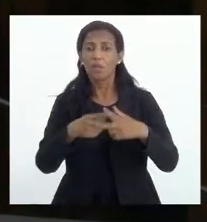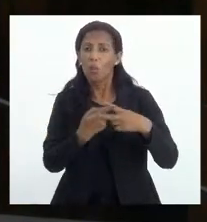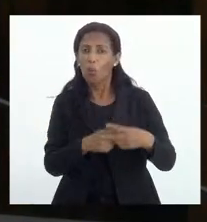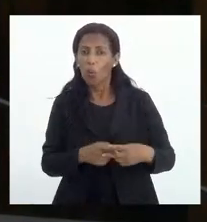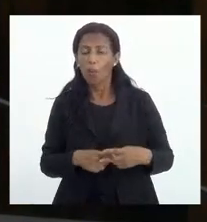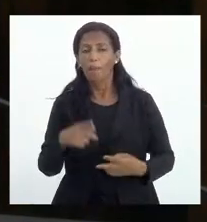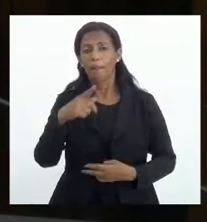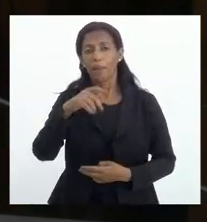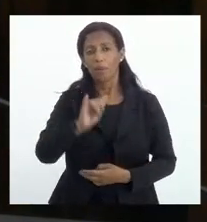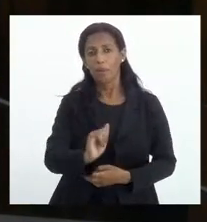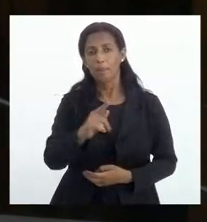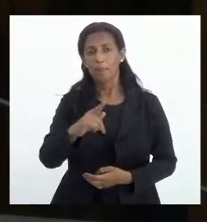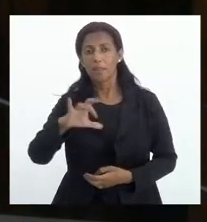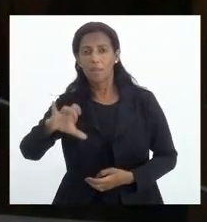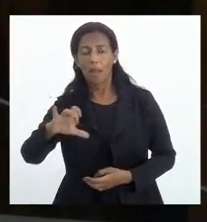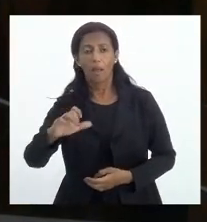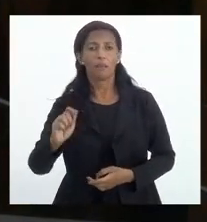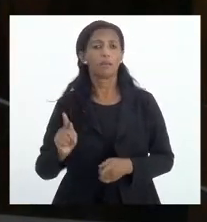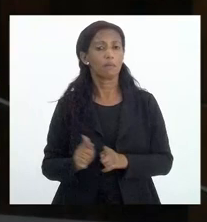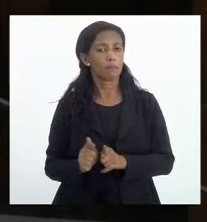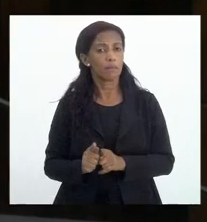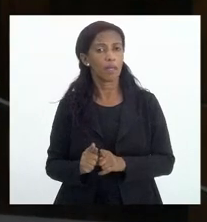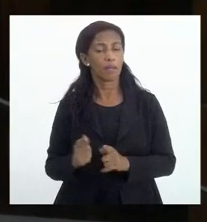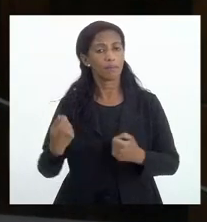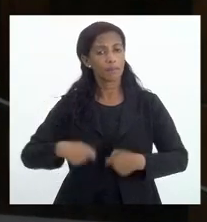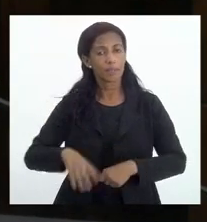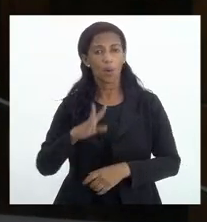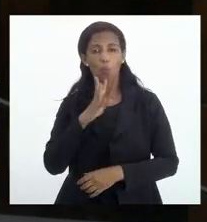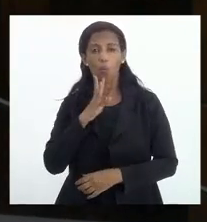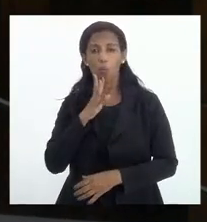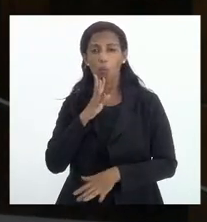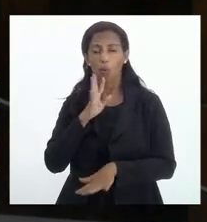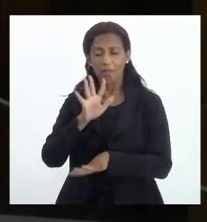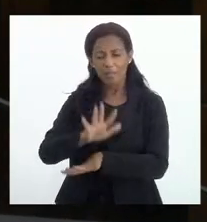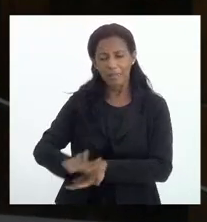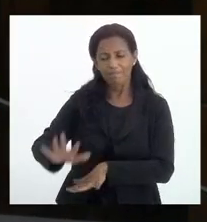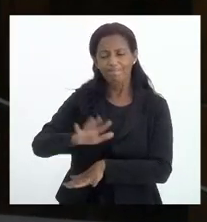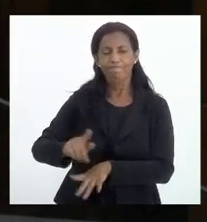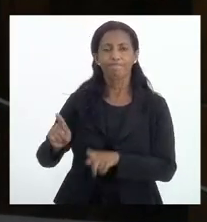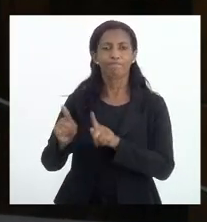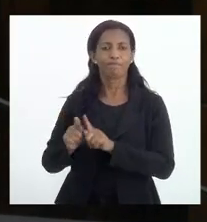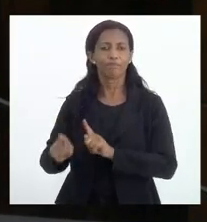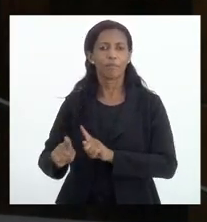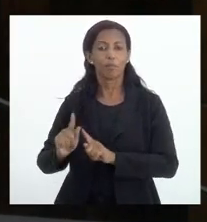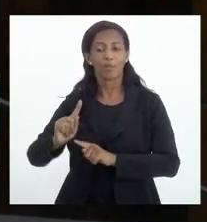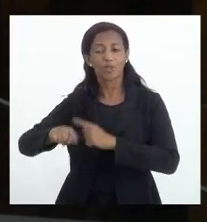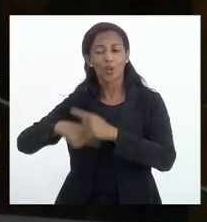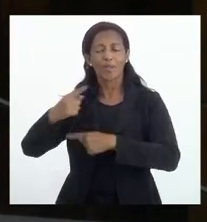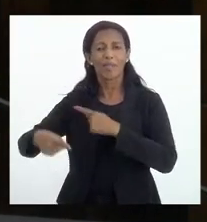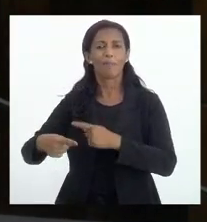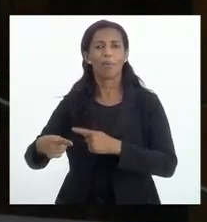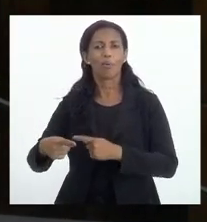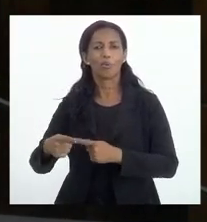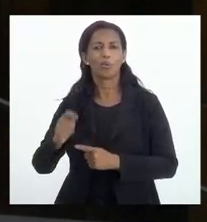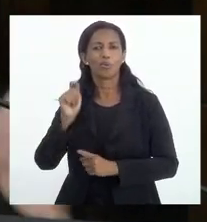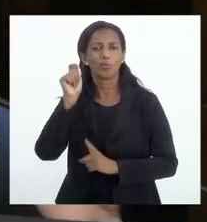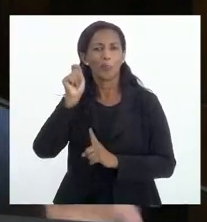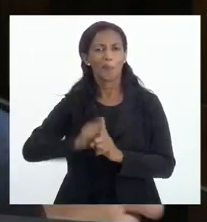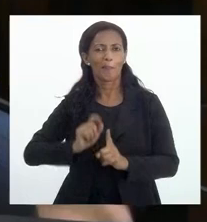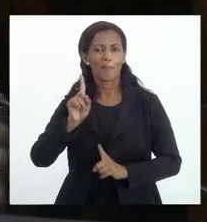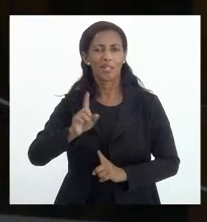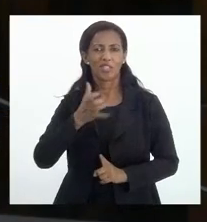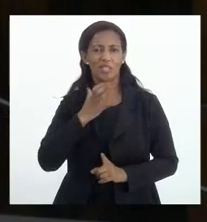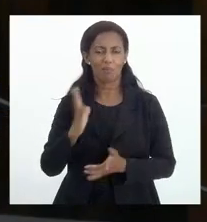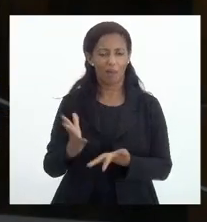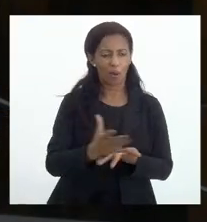pelo IPCA do exercício. Então nós vamos ter a oportunidade de conhecer o IPCA também só após o encerramento do mês de dezembro, e nós vamos colher o